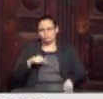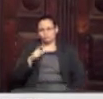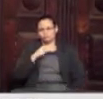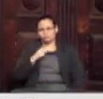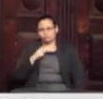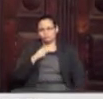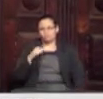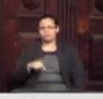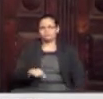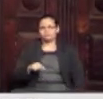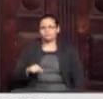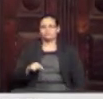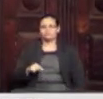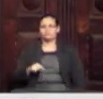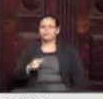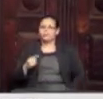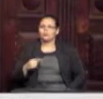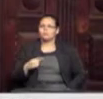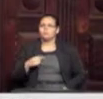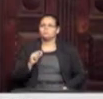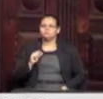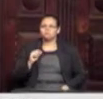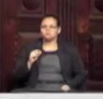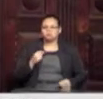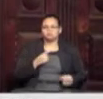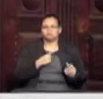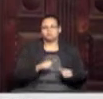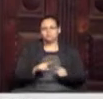muito a vida dos golpes